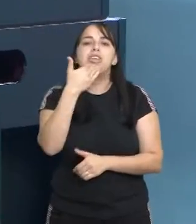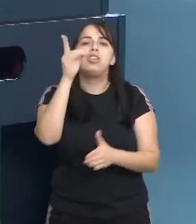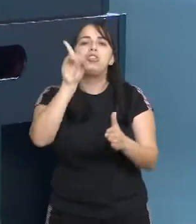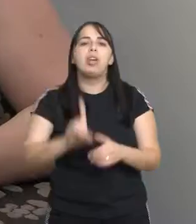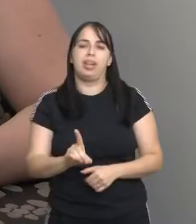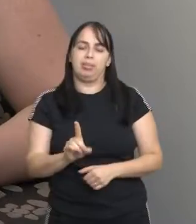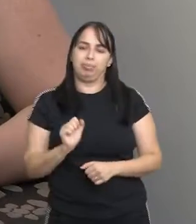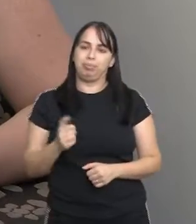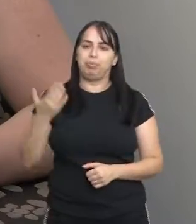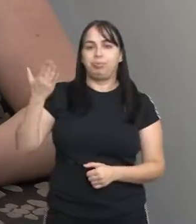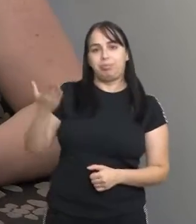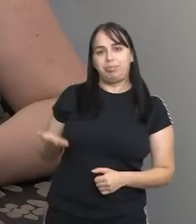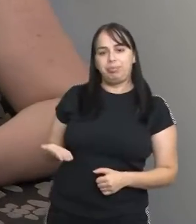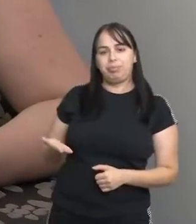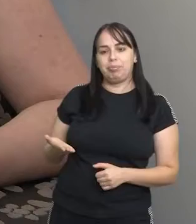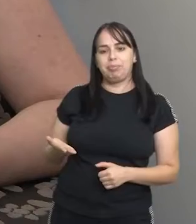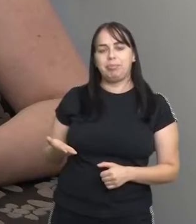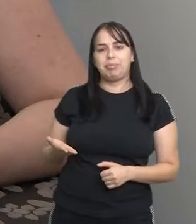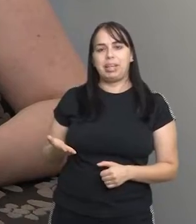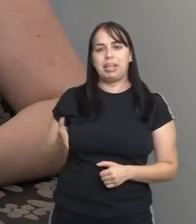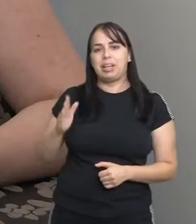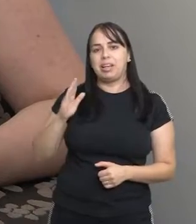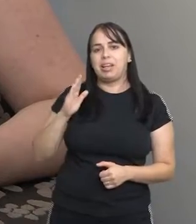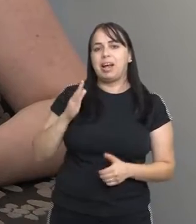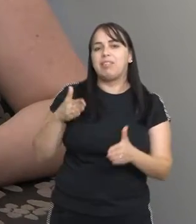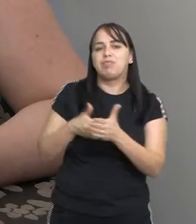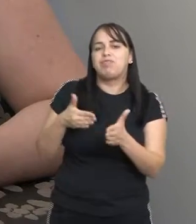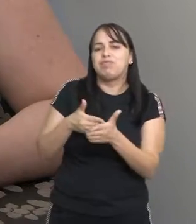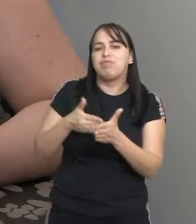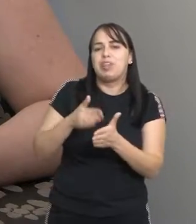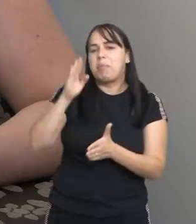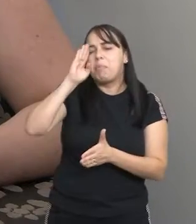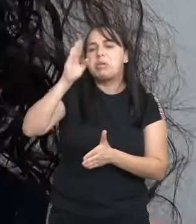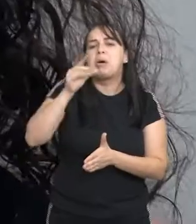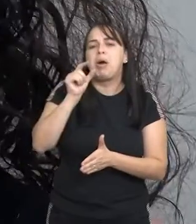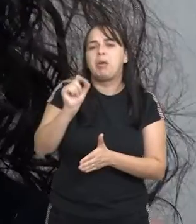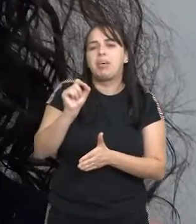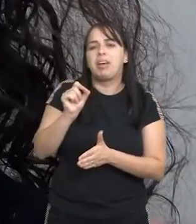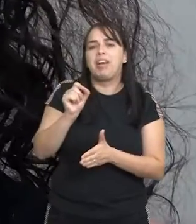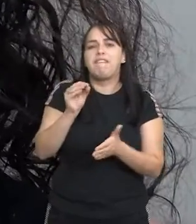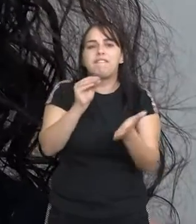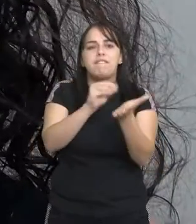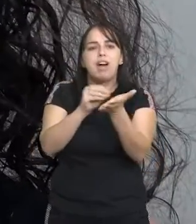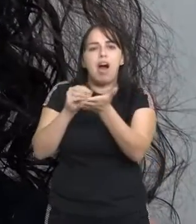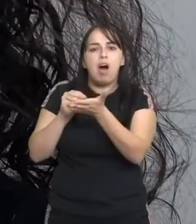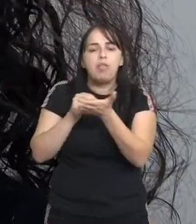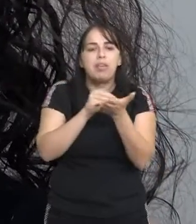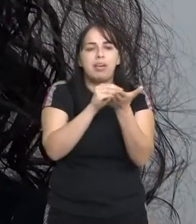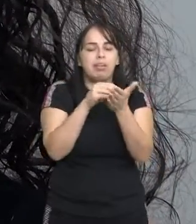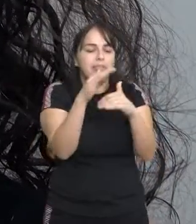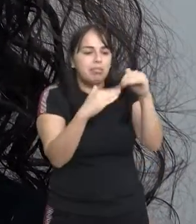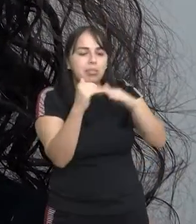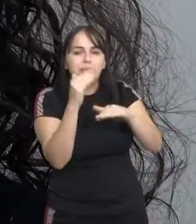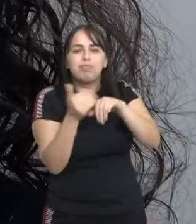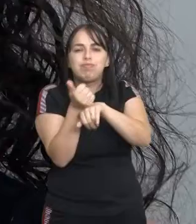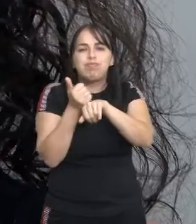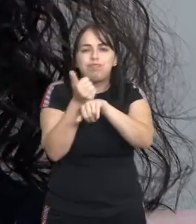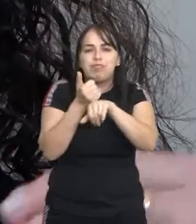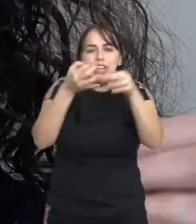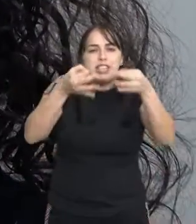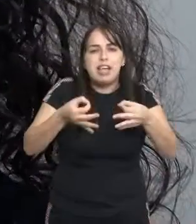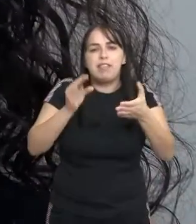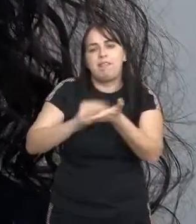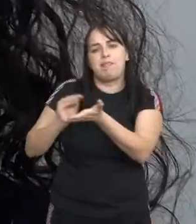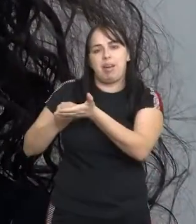de direitos. Para a Julianda, entre as principais barreiras para a inclusão estão a falta de profissionais especializados e